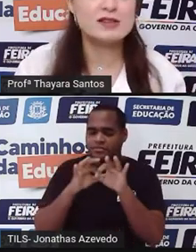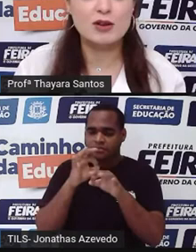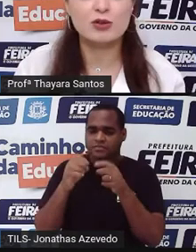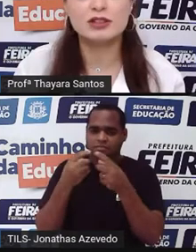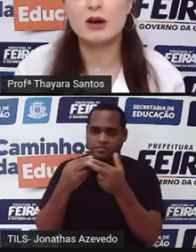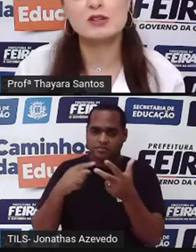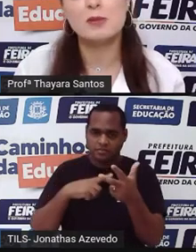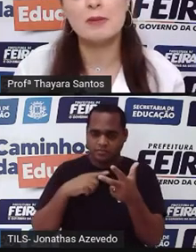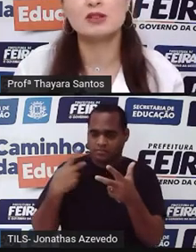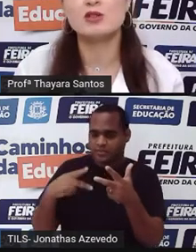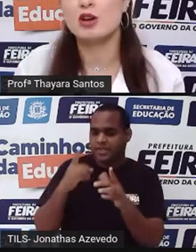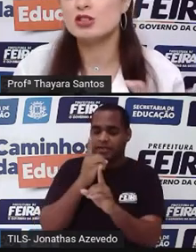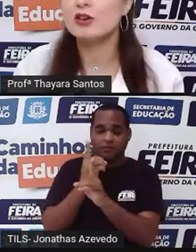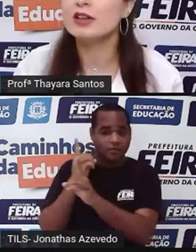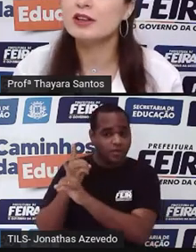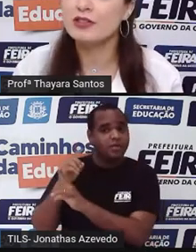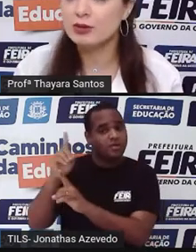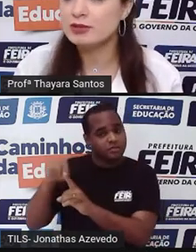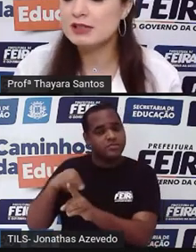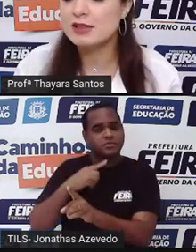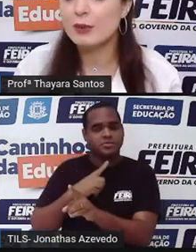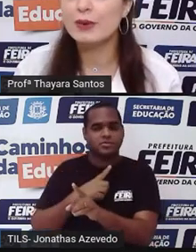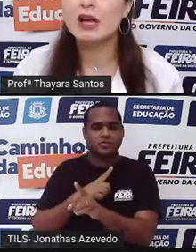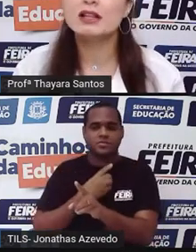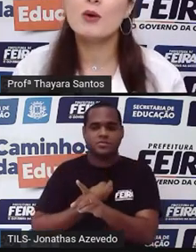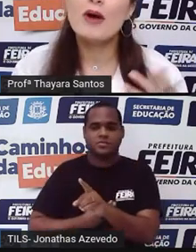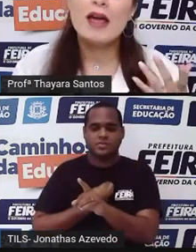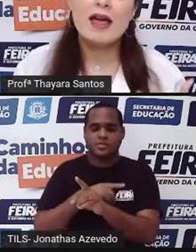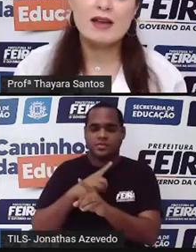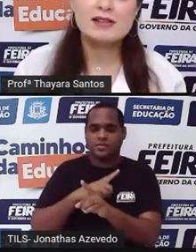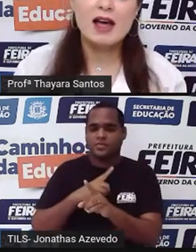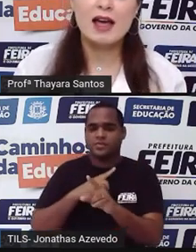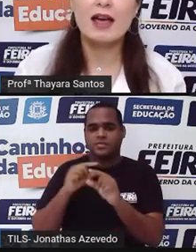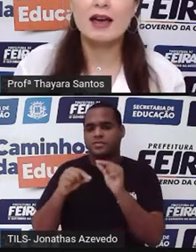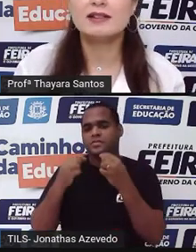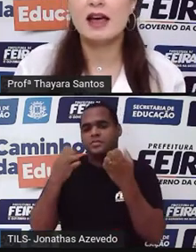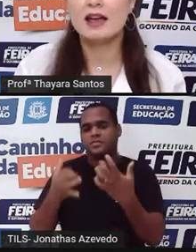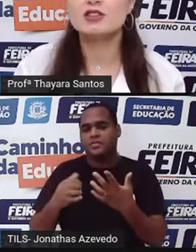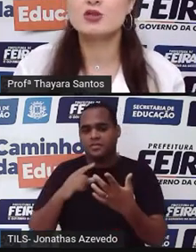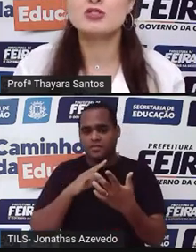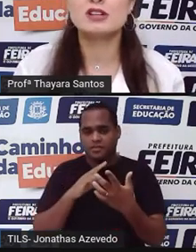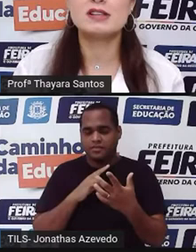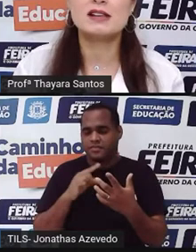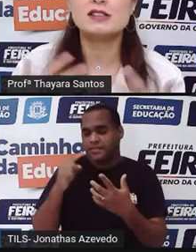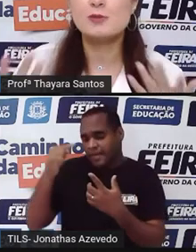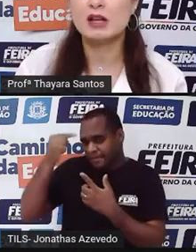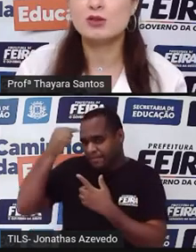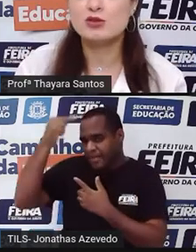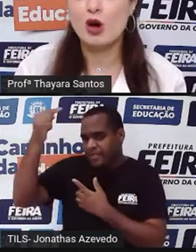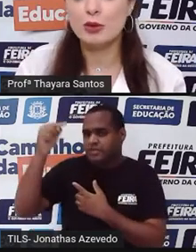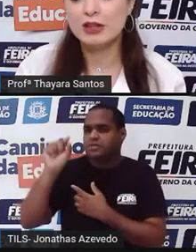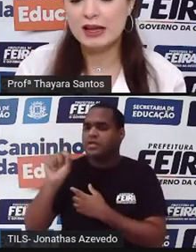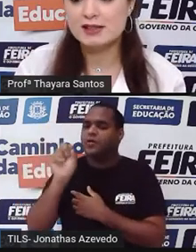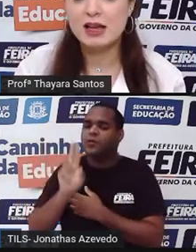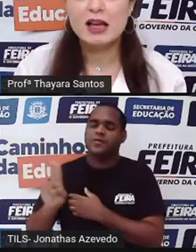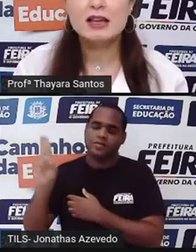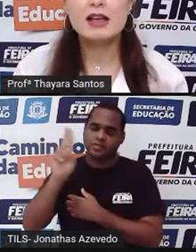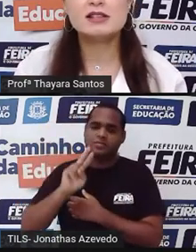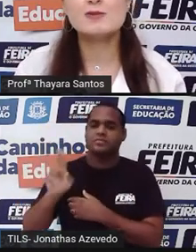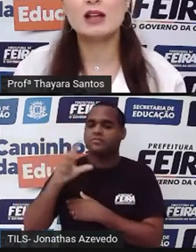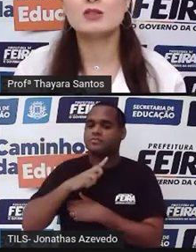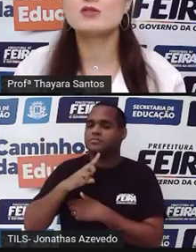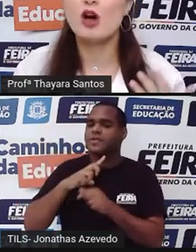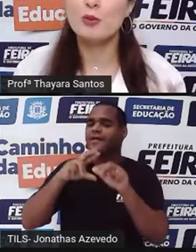tua voz tu não vai se encontrar com esse permatozoide não vai ter fecundação Então essa é a ideia de utilizar esses métodos hormonais